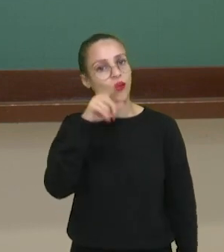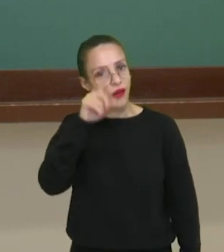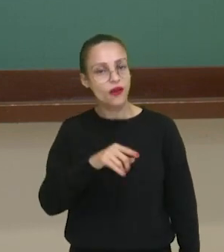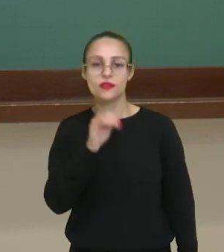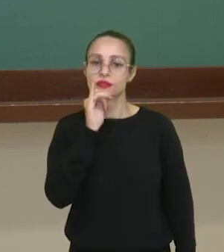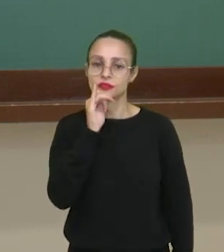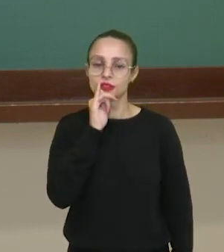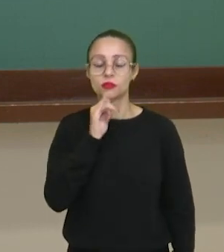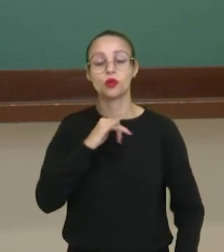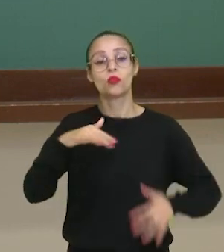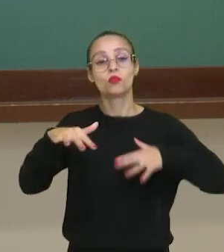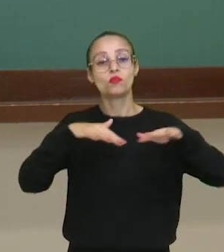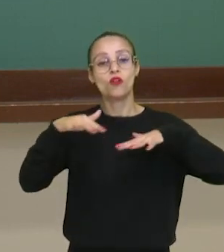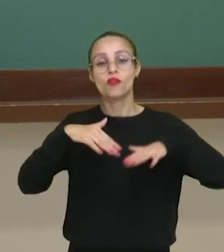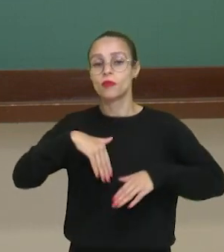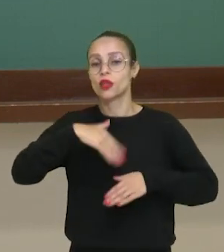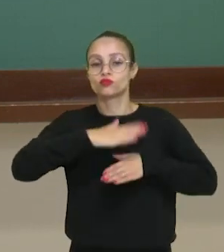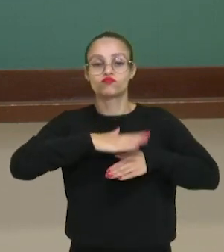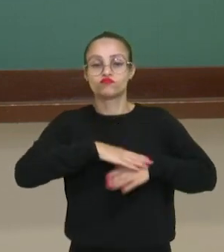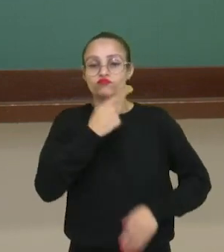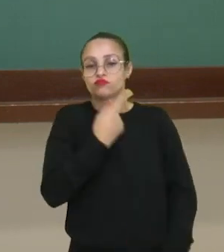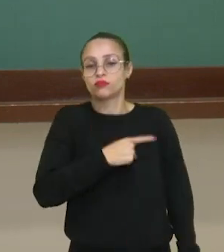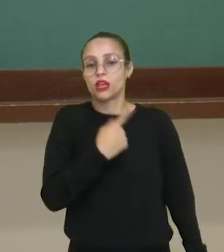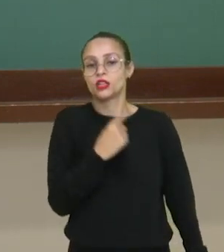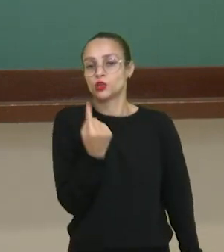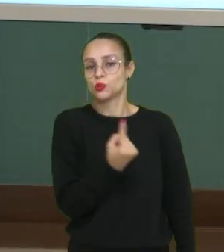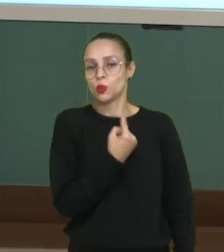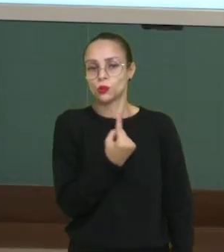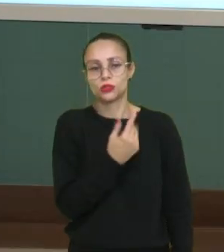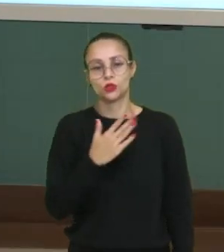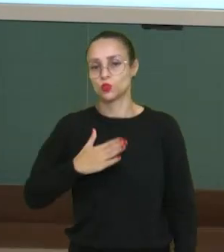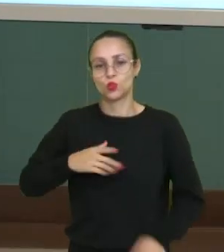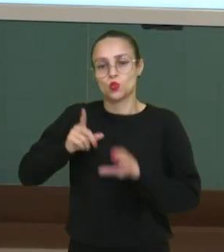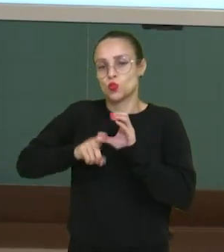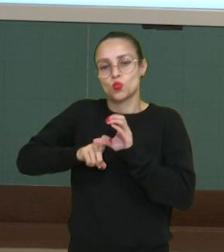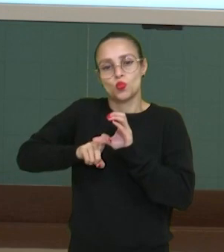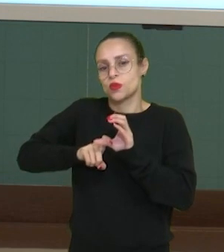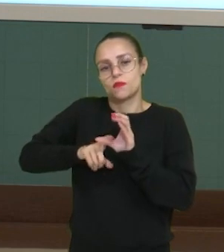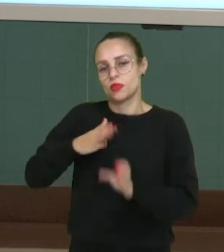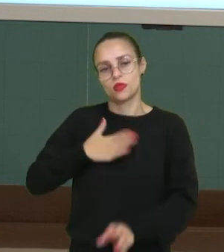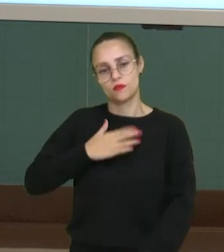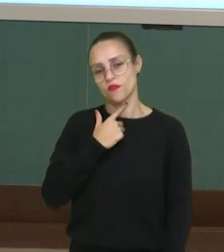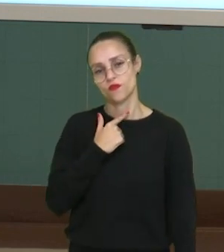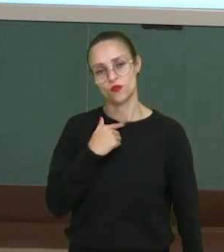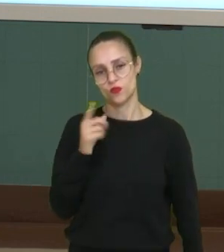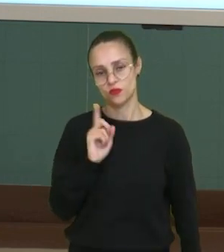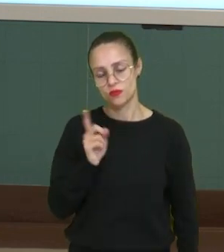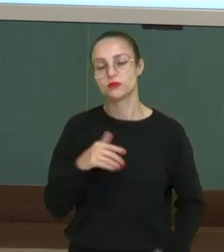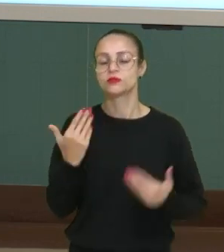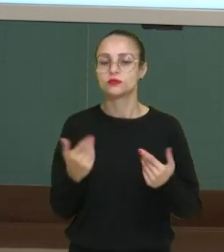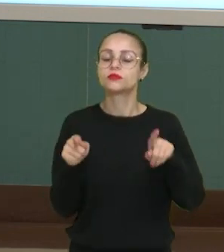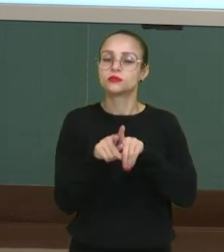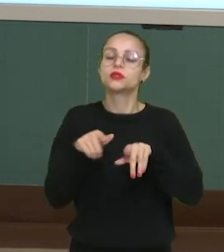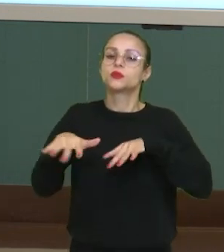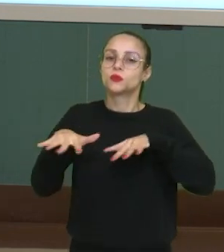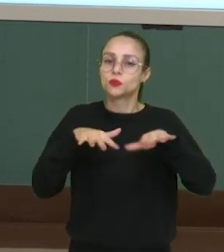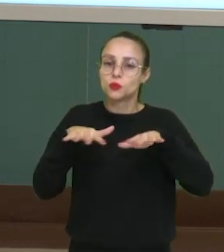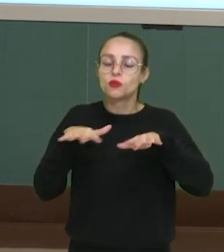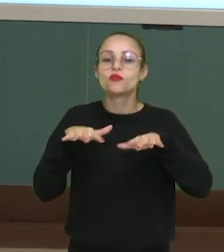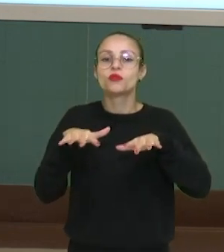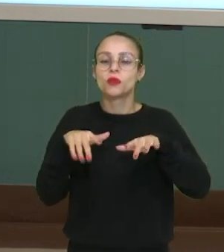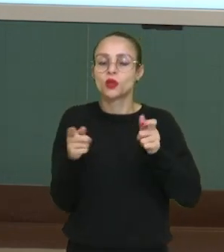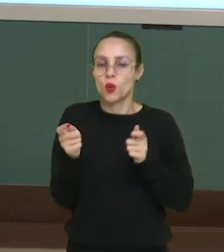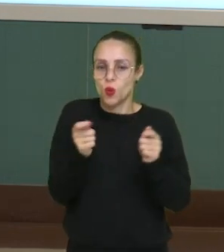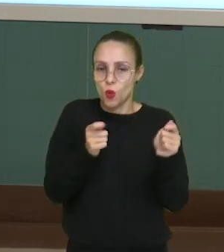exemplo de movimento involuntário do nosso corpo. Além disso, Controla, então, os movimentos